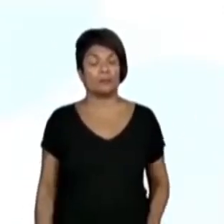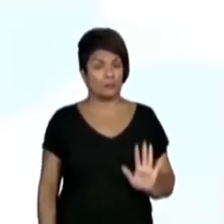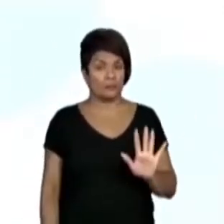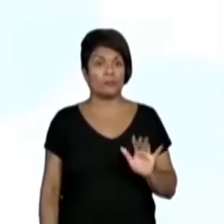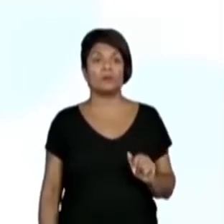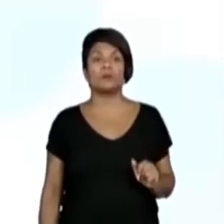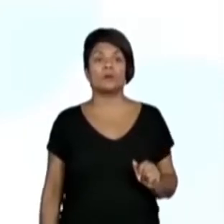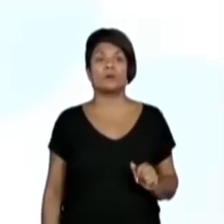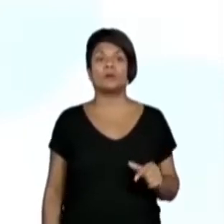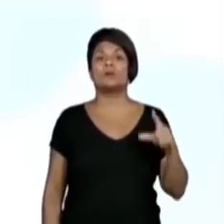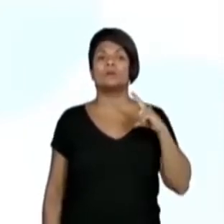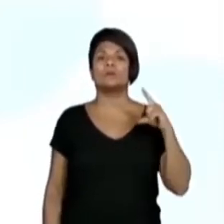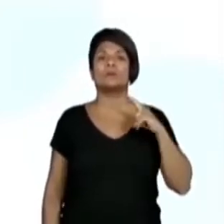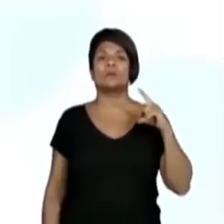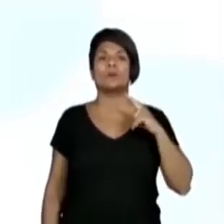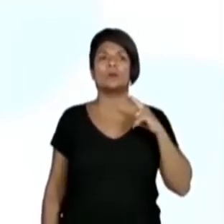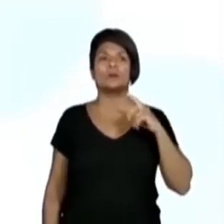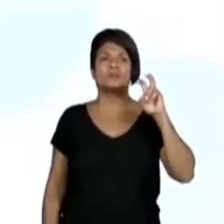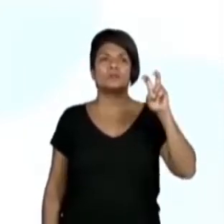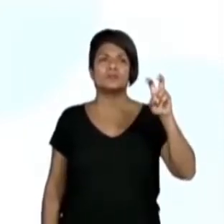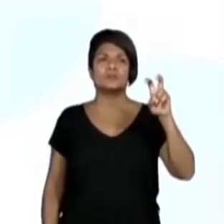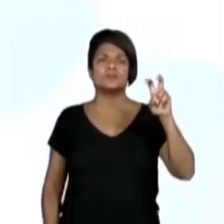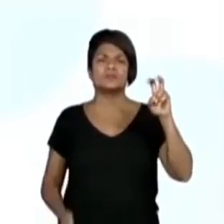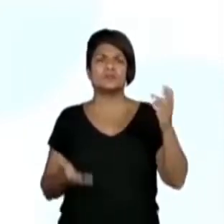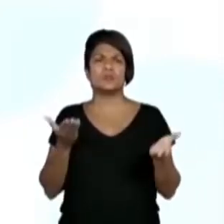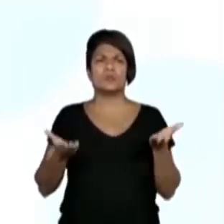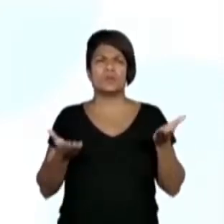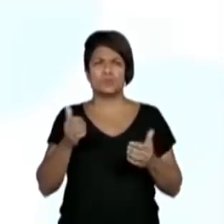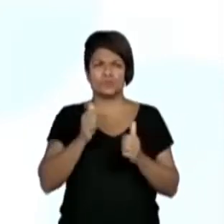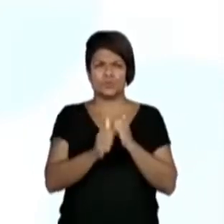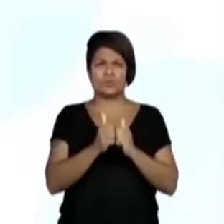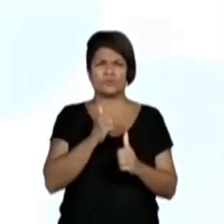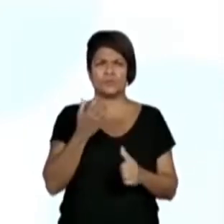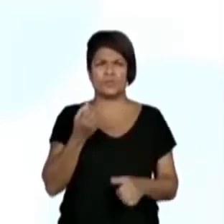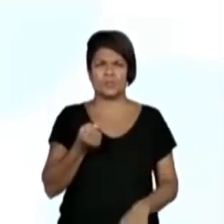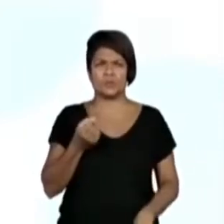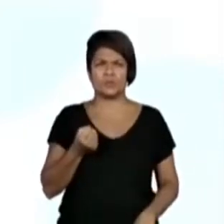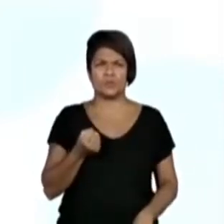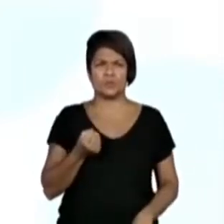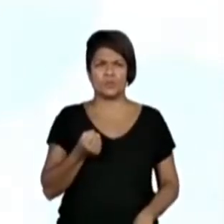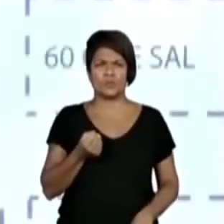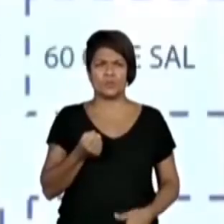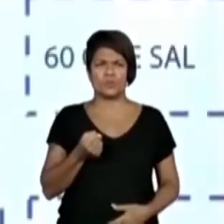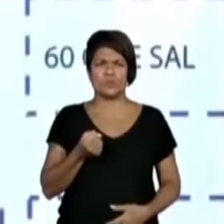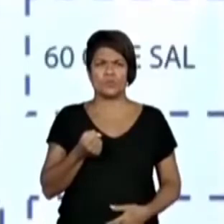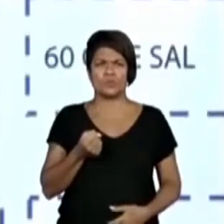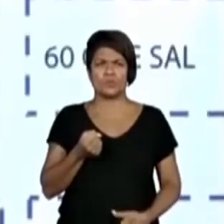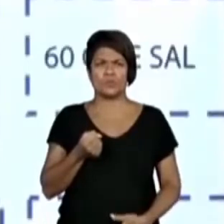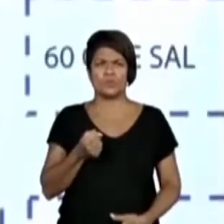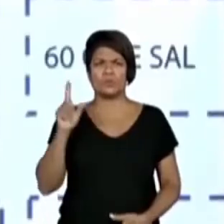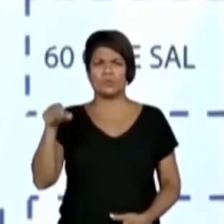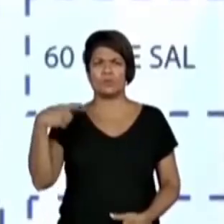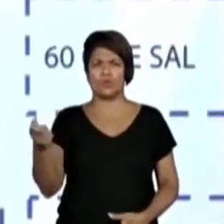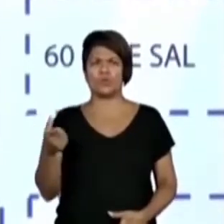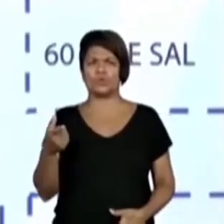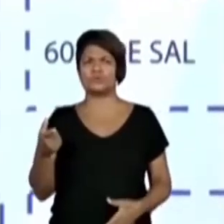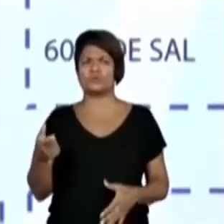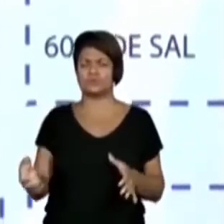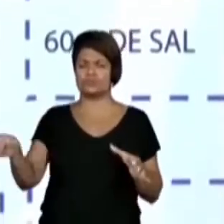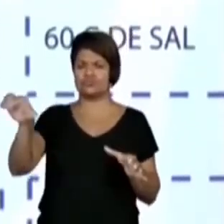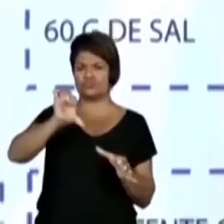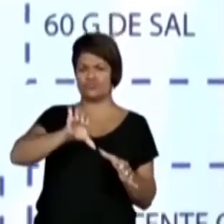parte. Aqui eu tenho 5 quilos de arroz branco. Aqui eu tenho, depois coloque